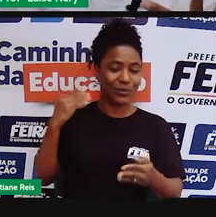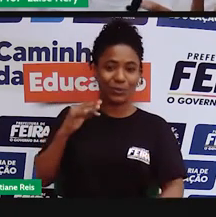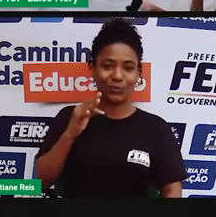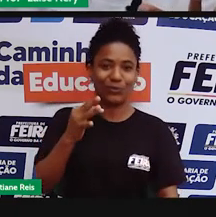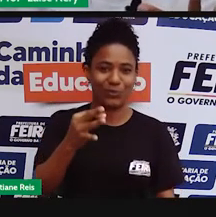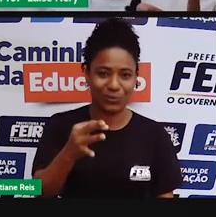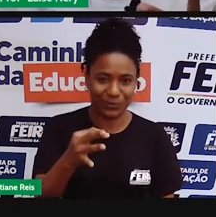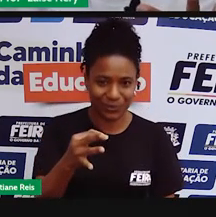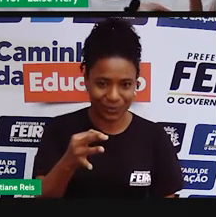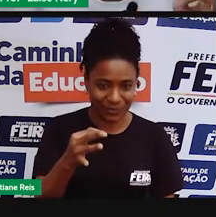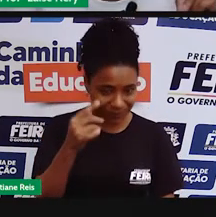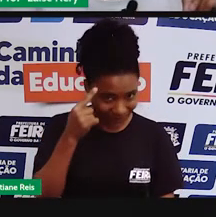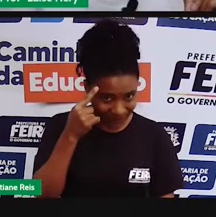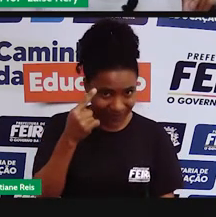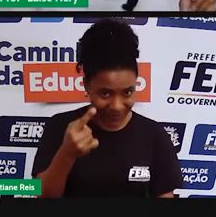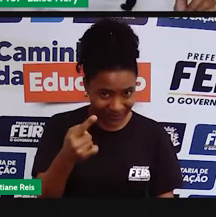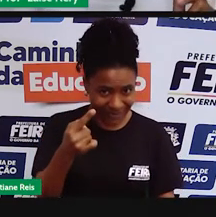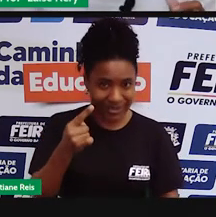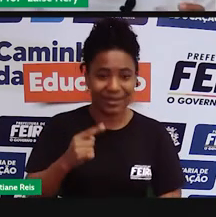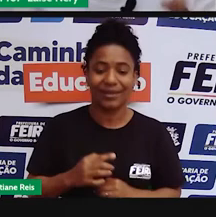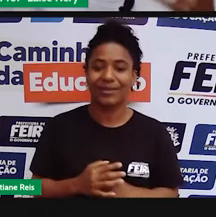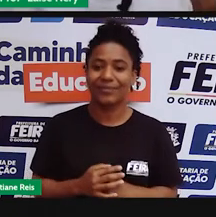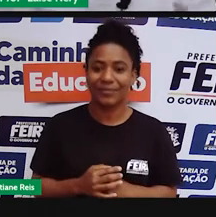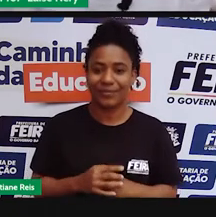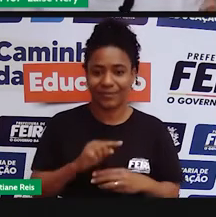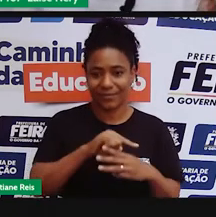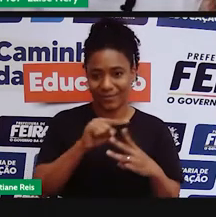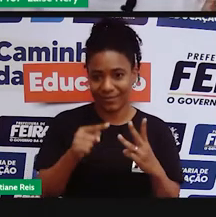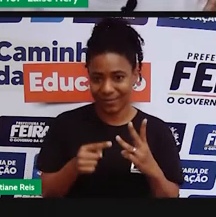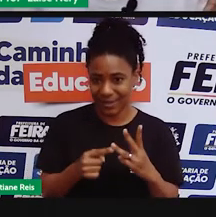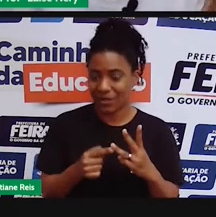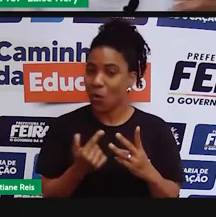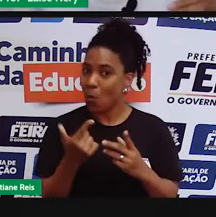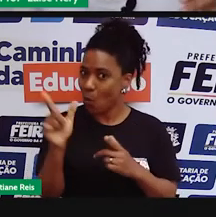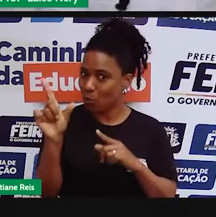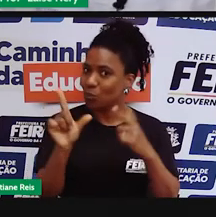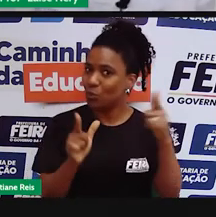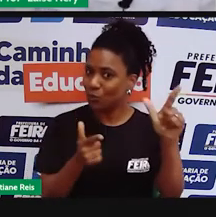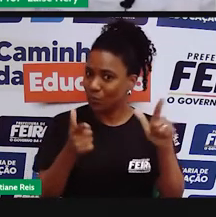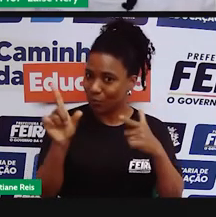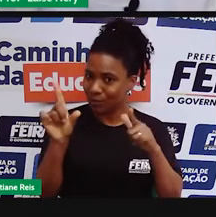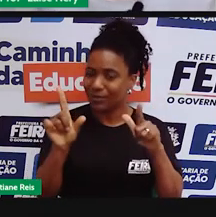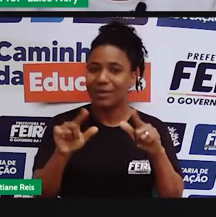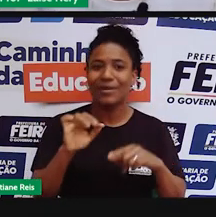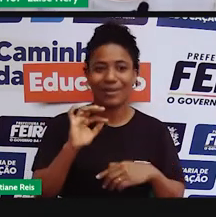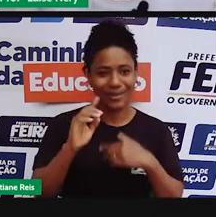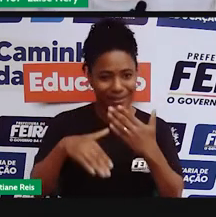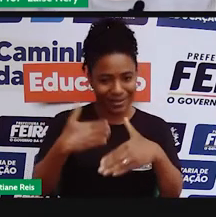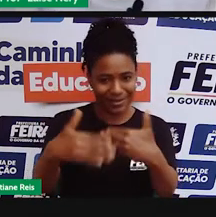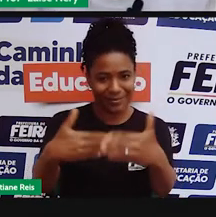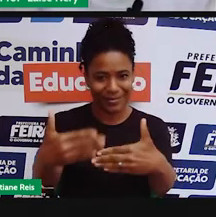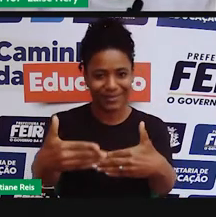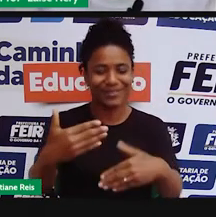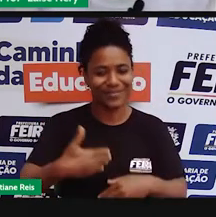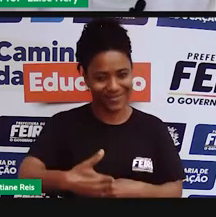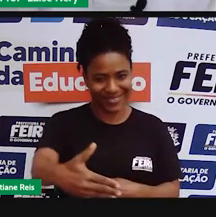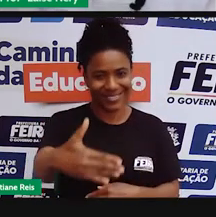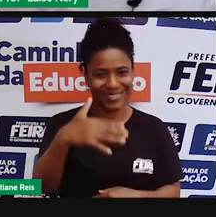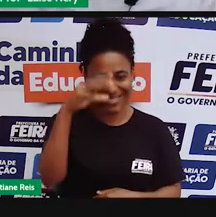ou no futuro. Isso para começar, né? Porque existem outros tempos verbais, mas que vocês vão ver lá para